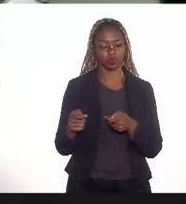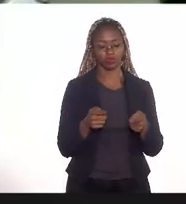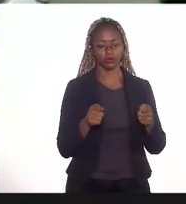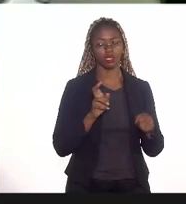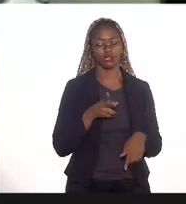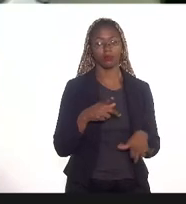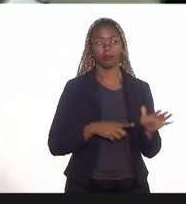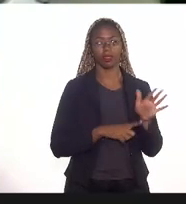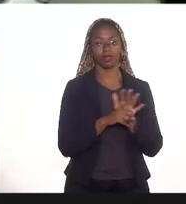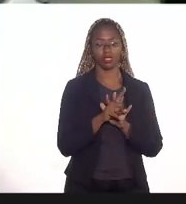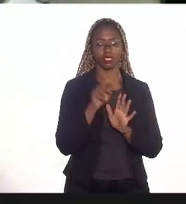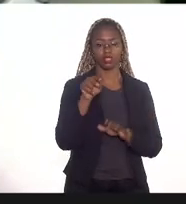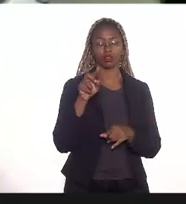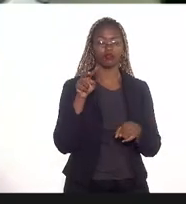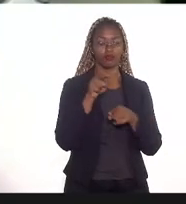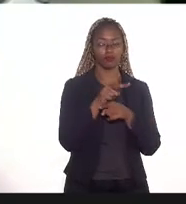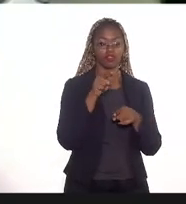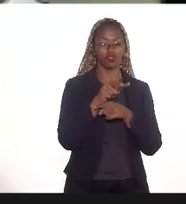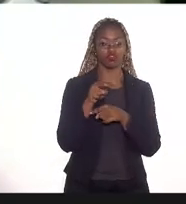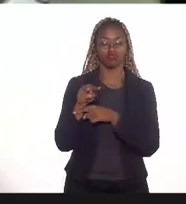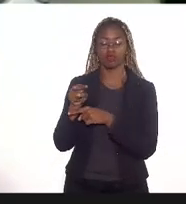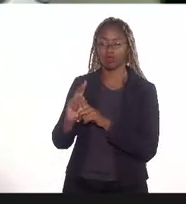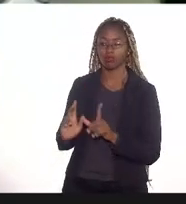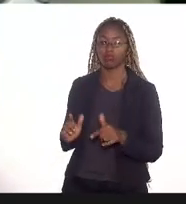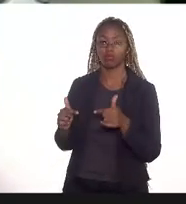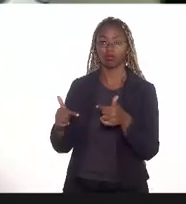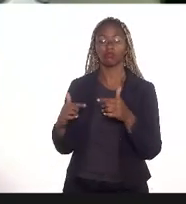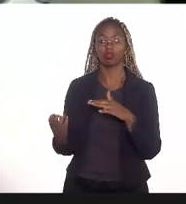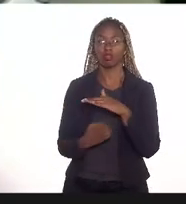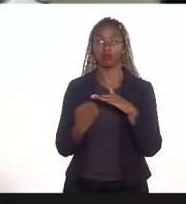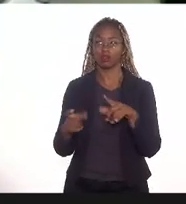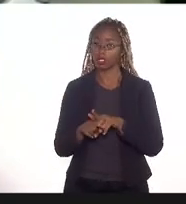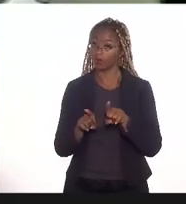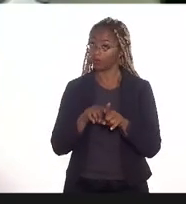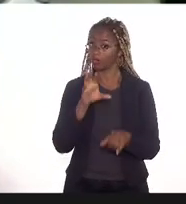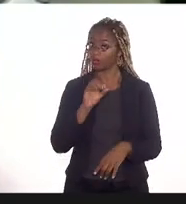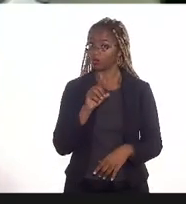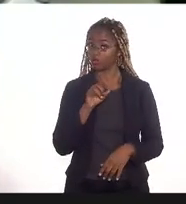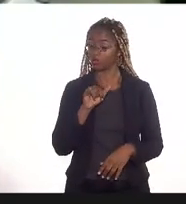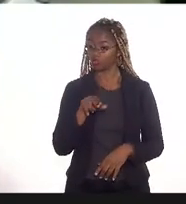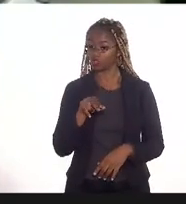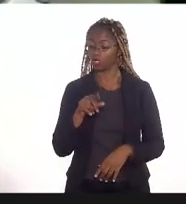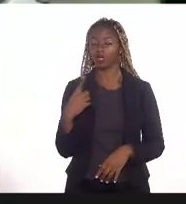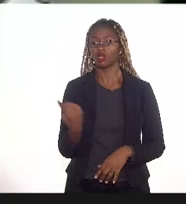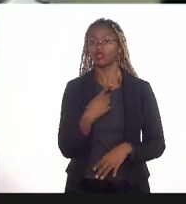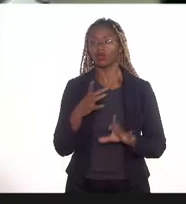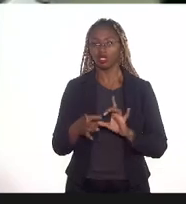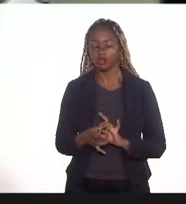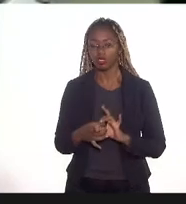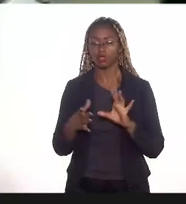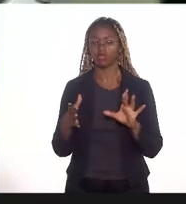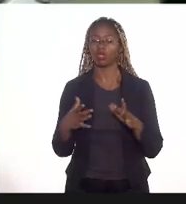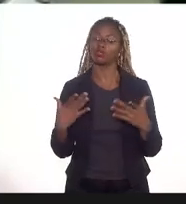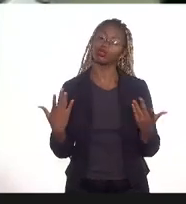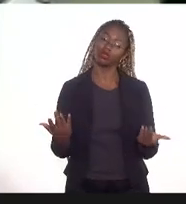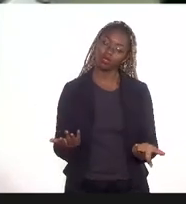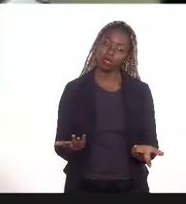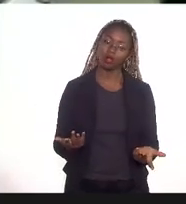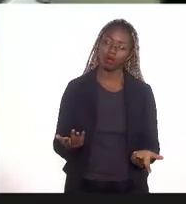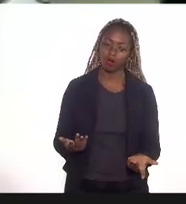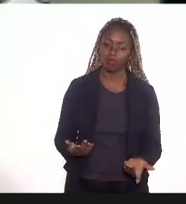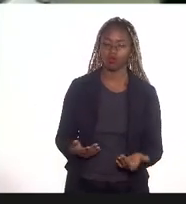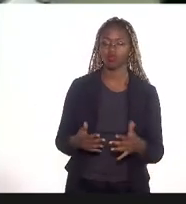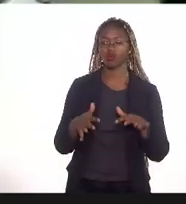em vista que eles estão fiscalizando as atuações da empresa e da Codim, nós disponibilizamos. Então, assim, a restrição é o